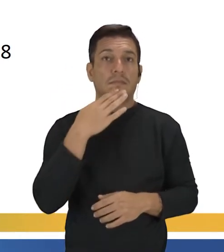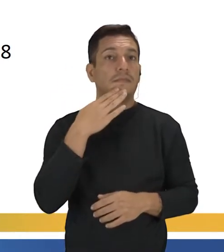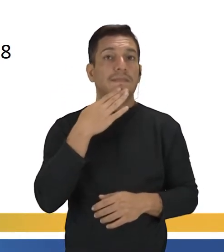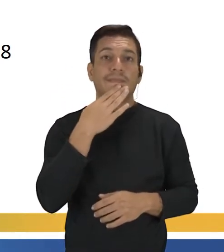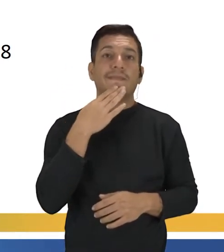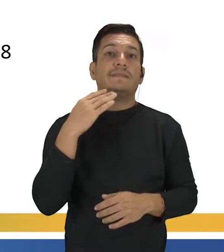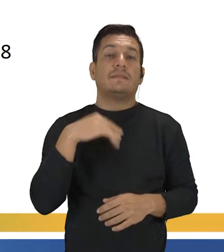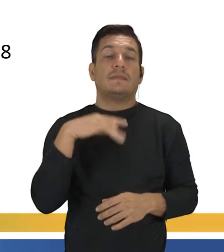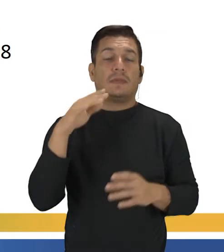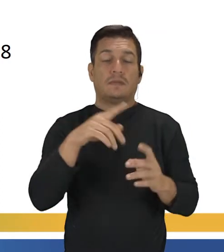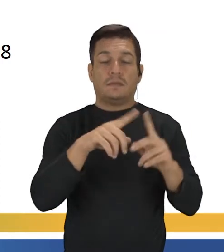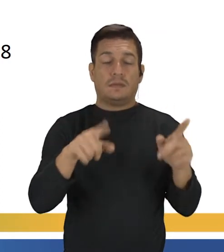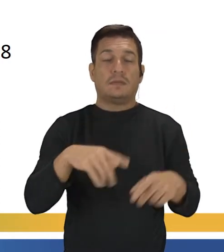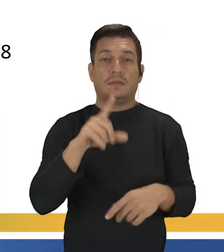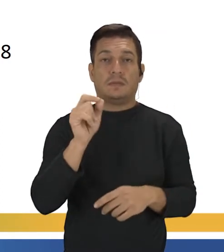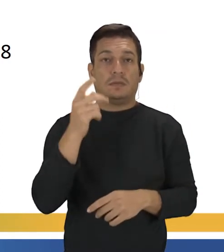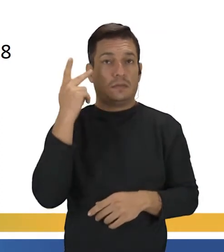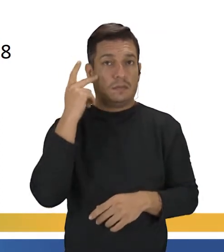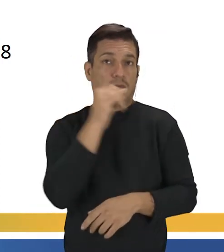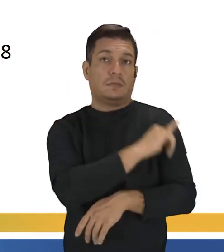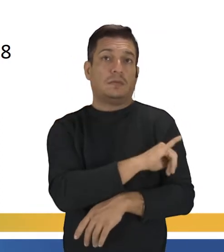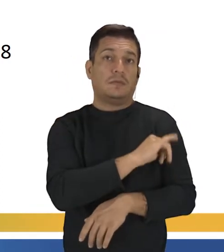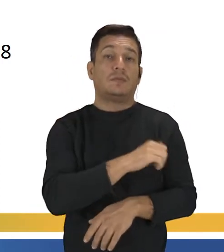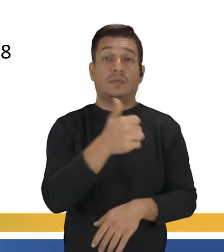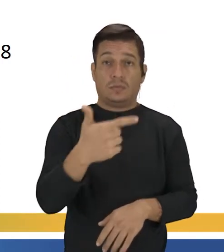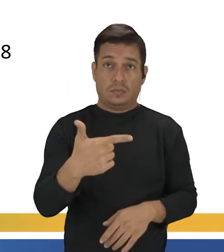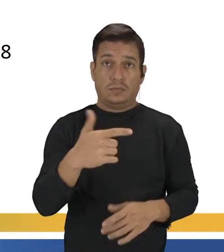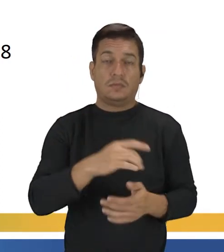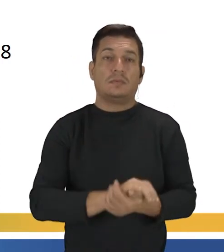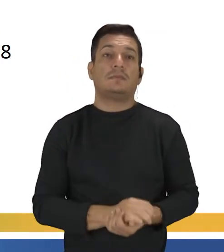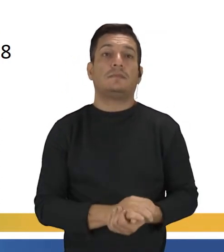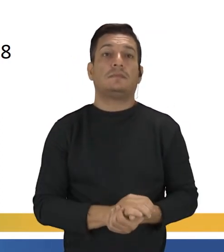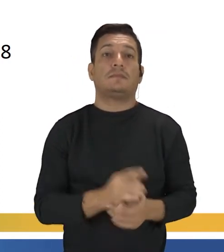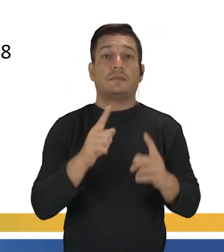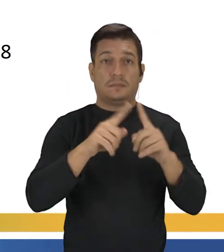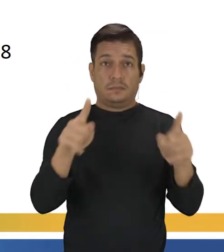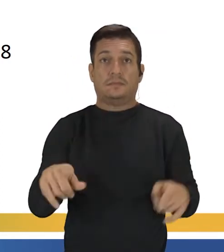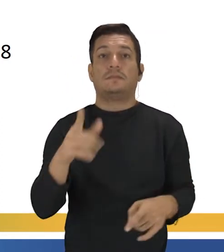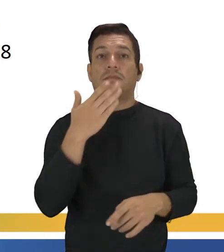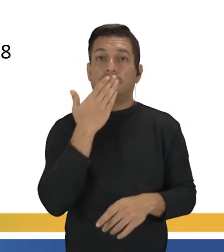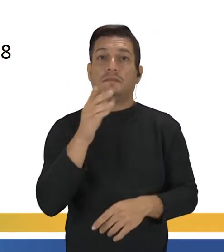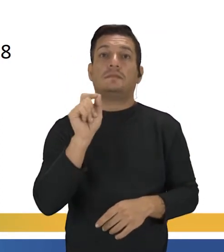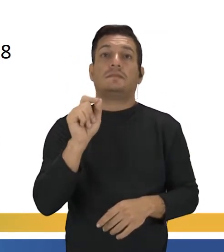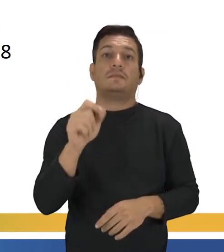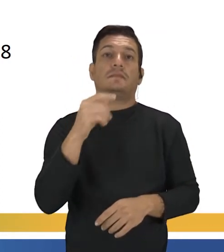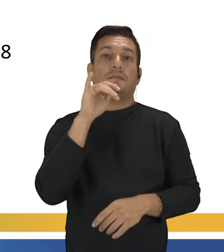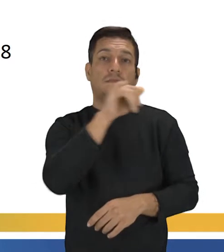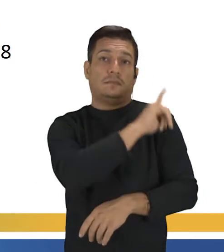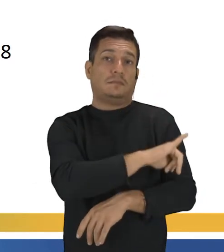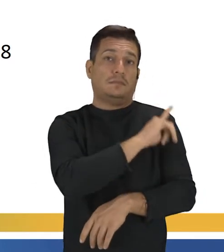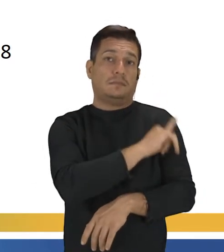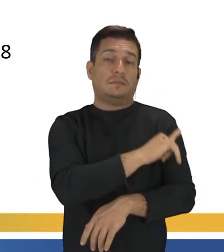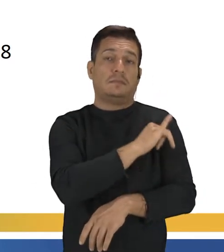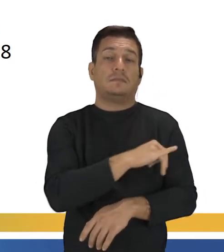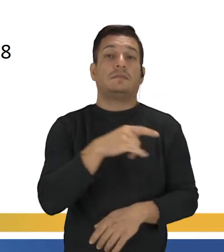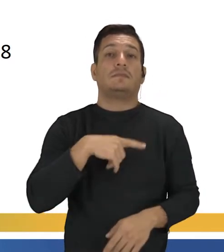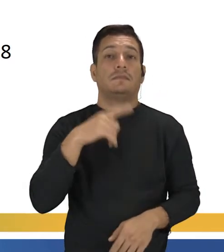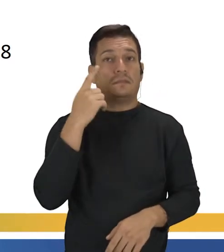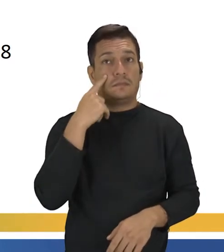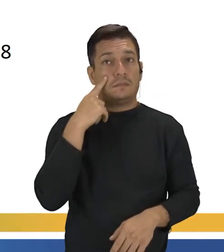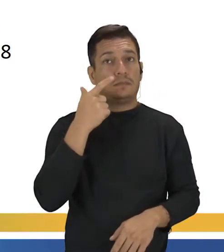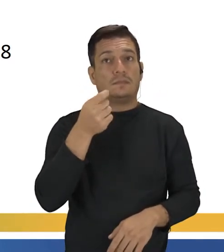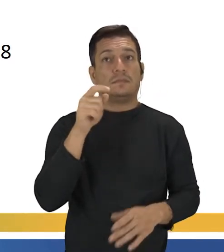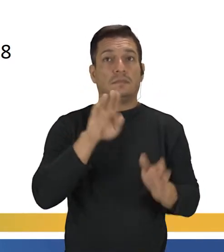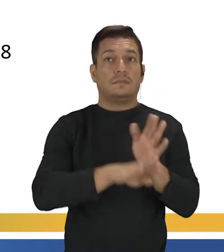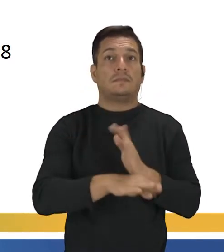escolheram São Paulo e Rio de Janeiro, 12. Valor da interseção. Funcionários que optaram somente pelo Rio de Janeiro. Aí eu pego, no caso aqui,